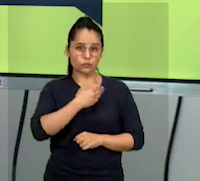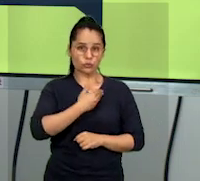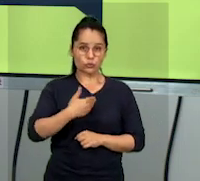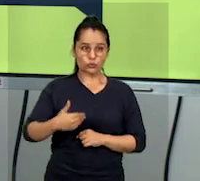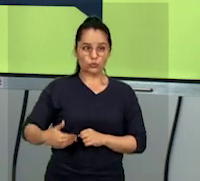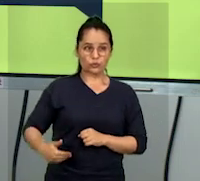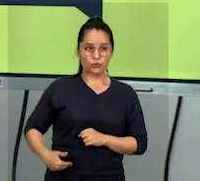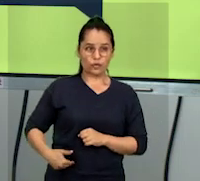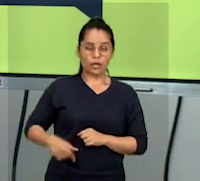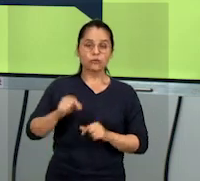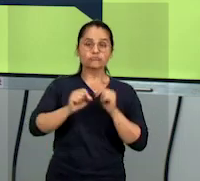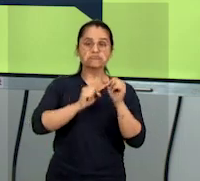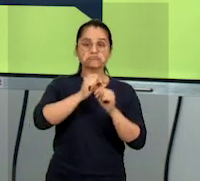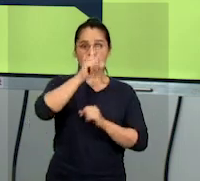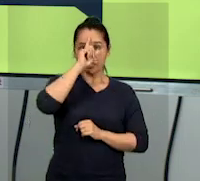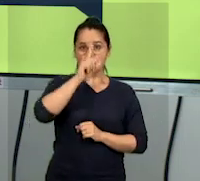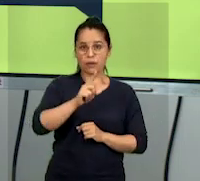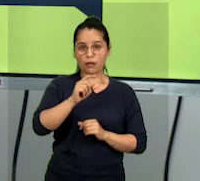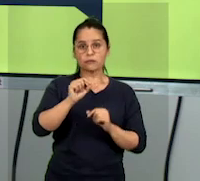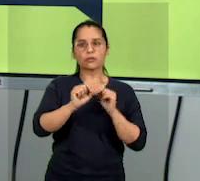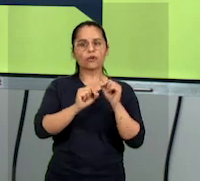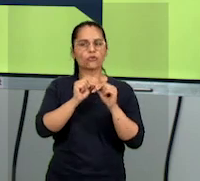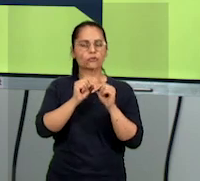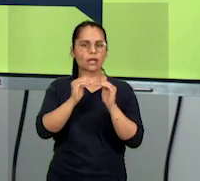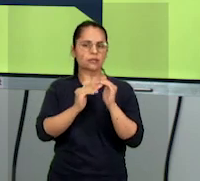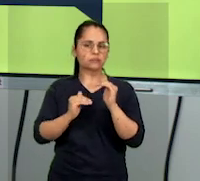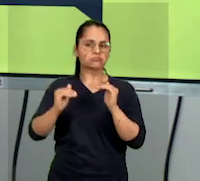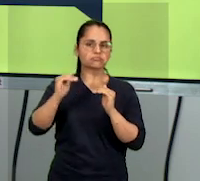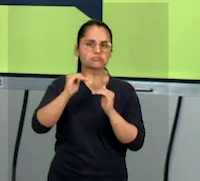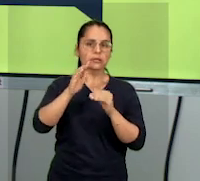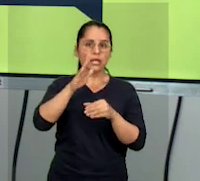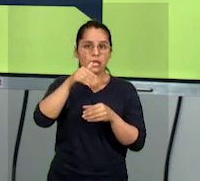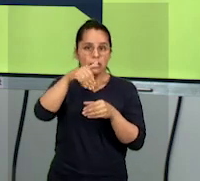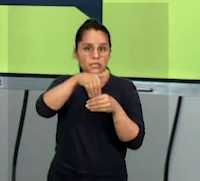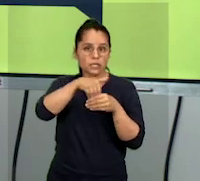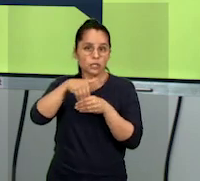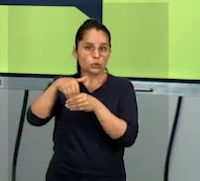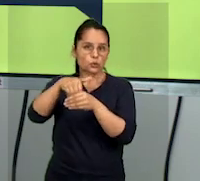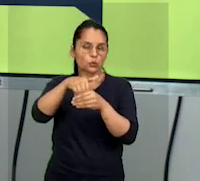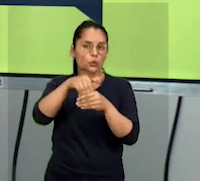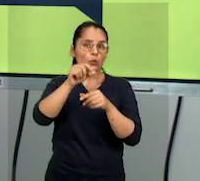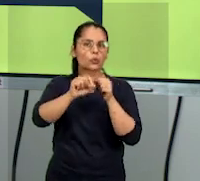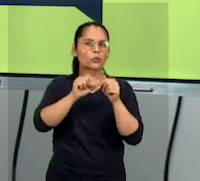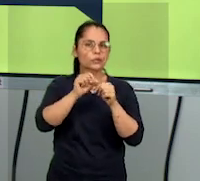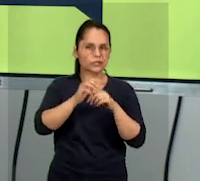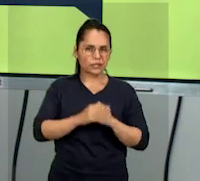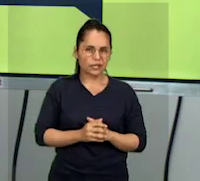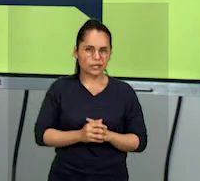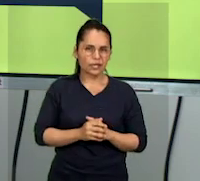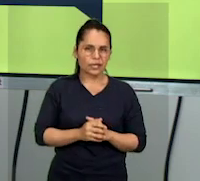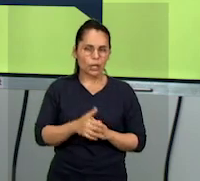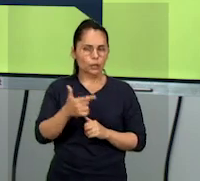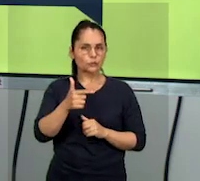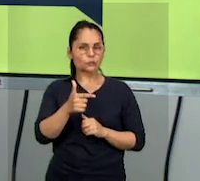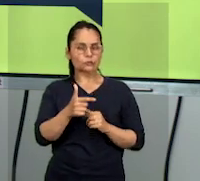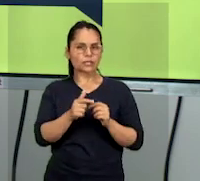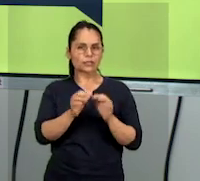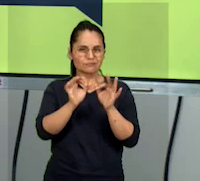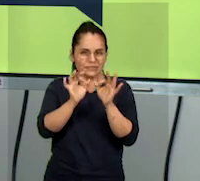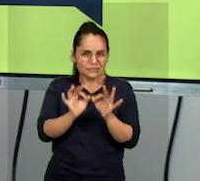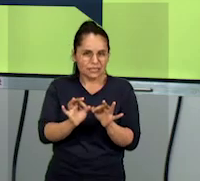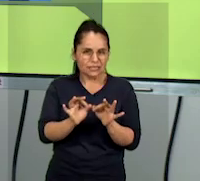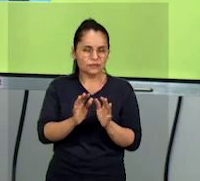né, que quem manda é quem está ali e as eleições são um pouco descontroladas nesse